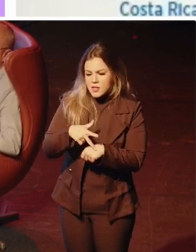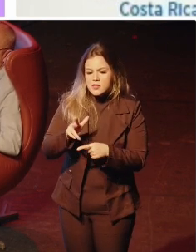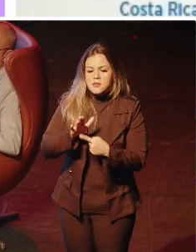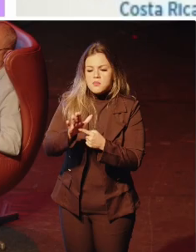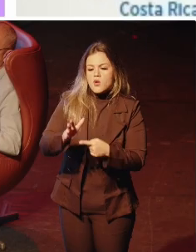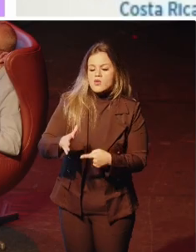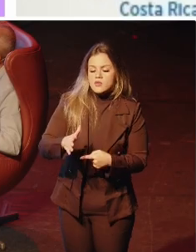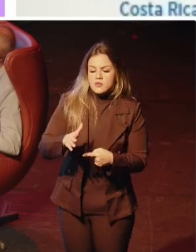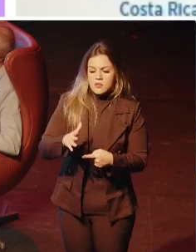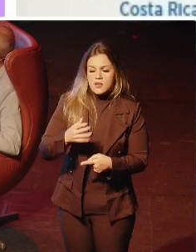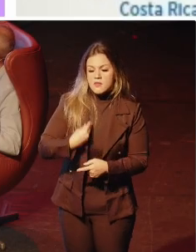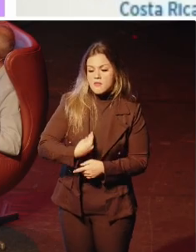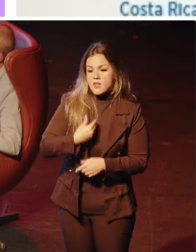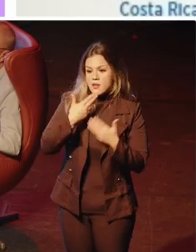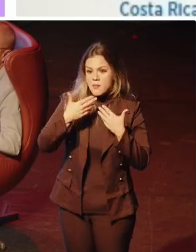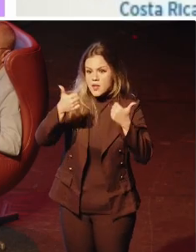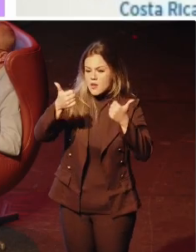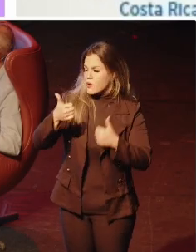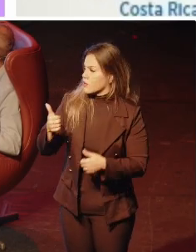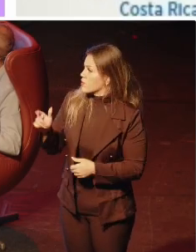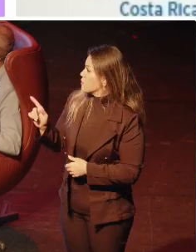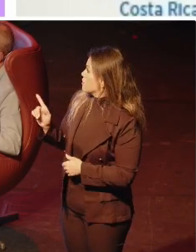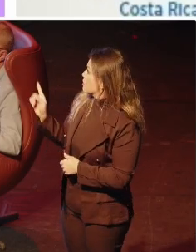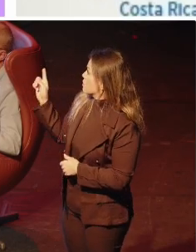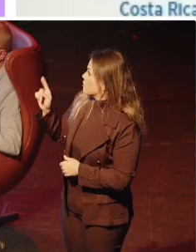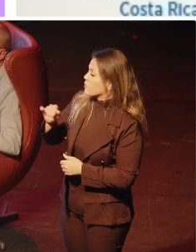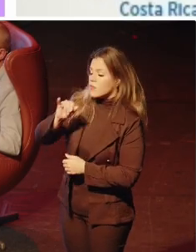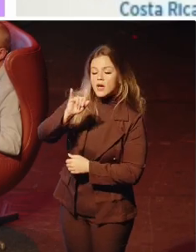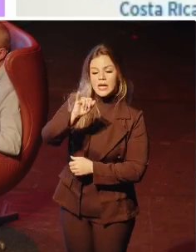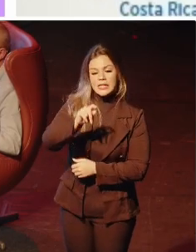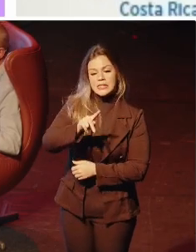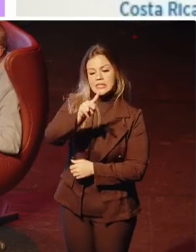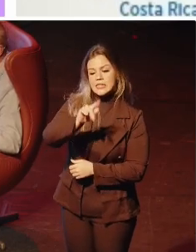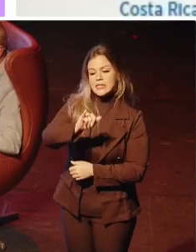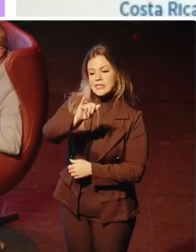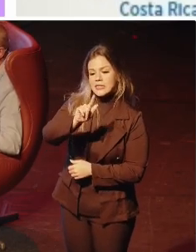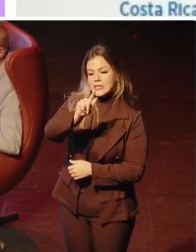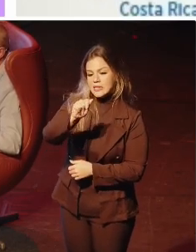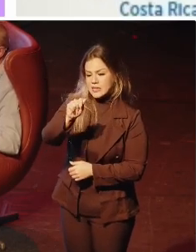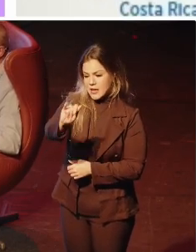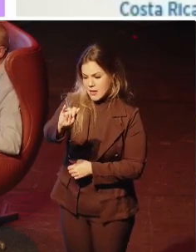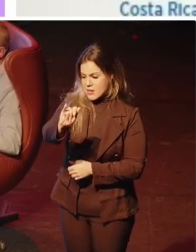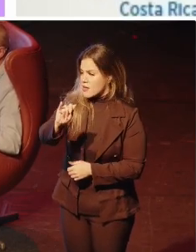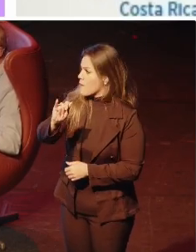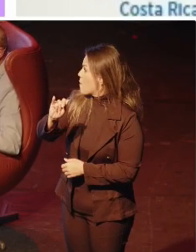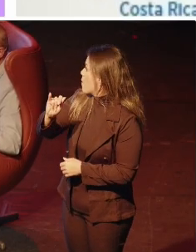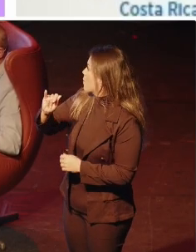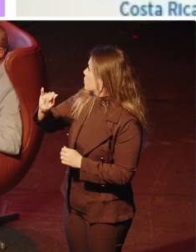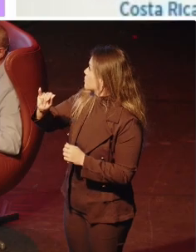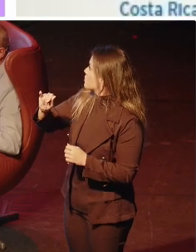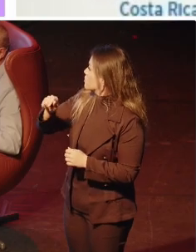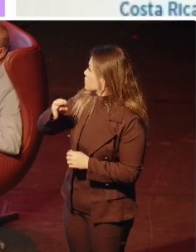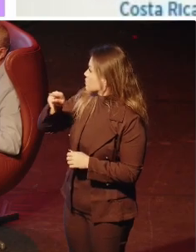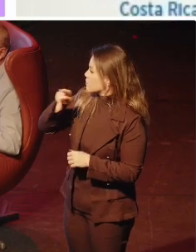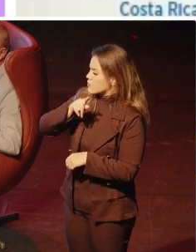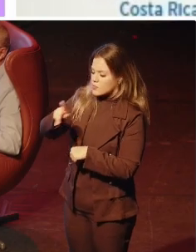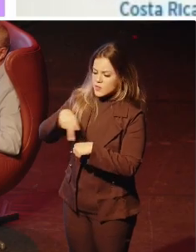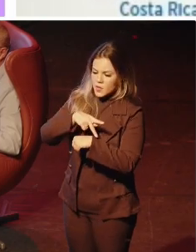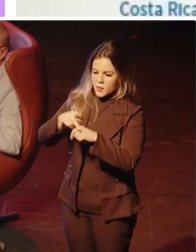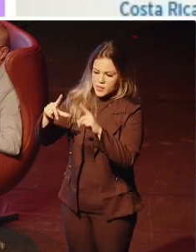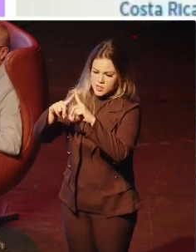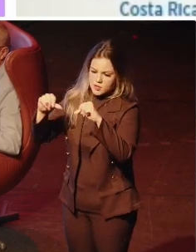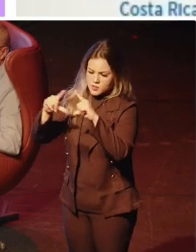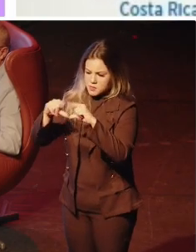o seguinte, é esse Ikigai, né? Todas elas, um come não sei o quê, o outro come não sei o que